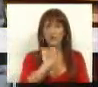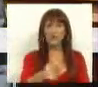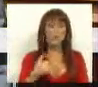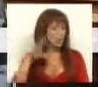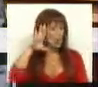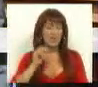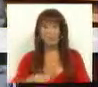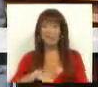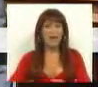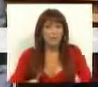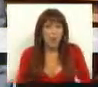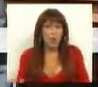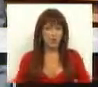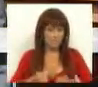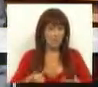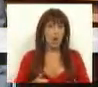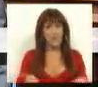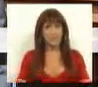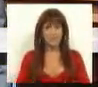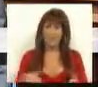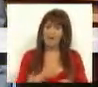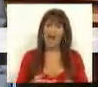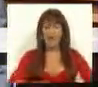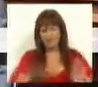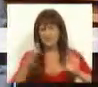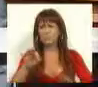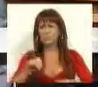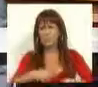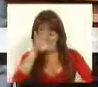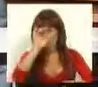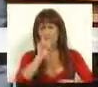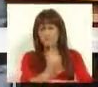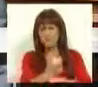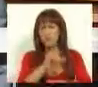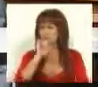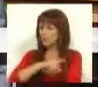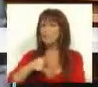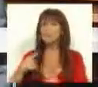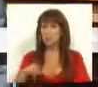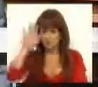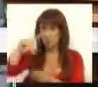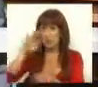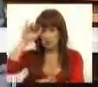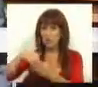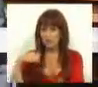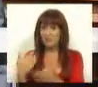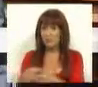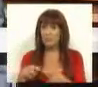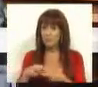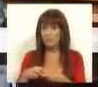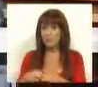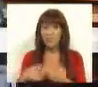não sabe o que fazer e bem melhor seria que deixassem lá o Partido Socialista a governar, provavelmente estaria soluções para este